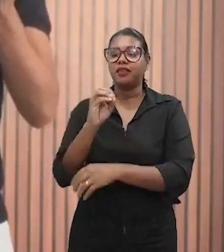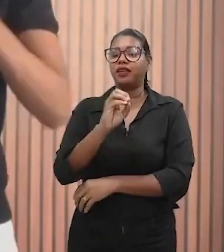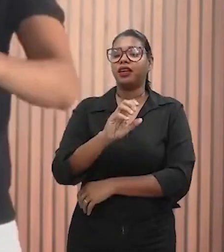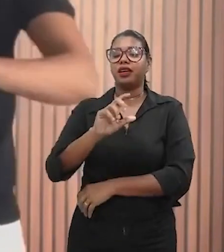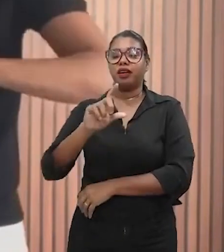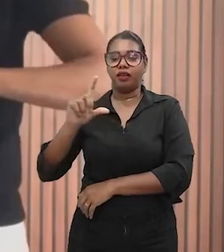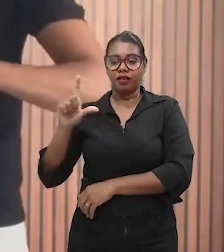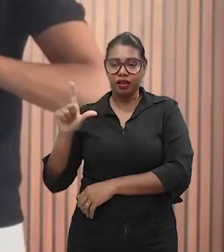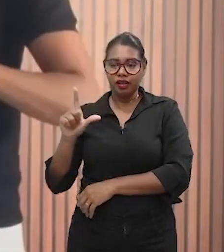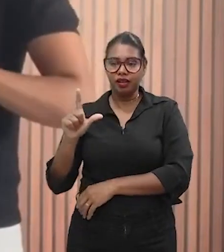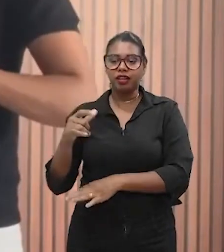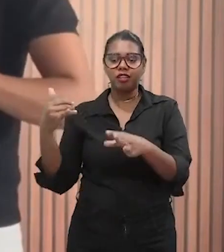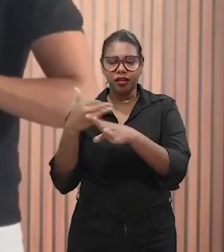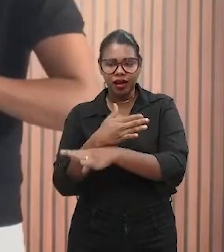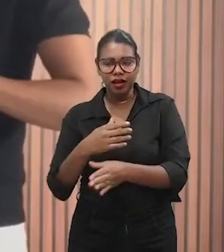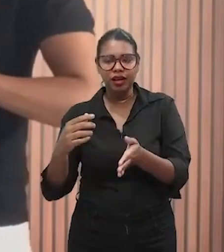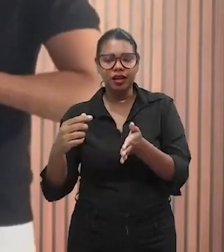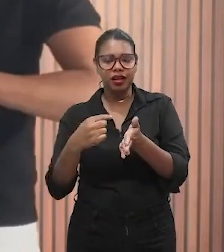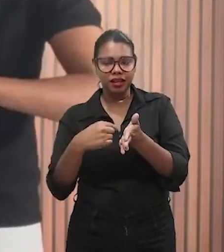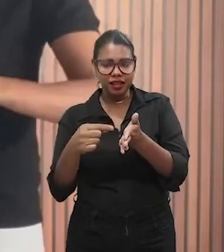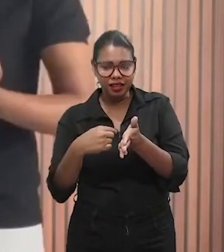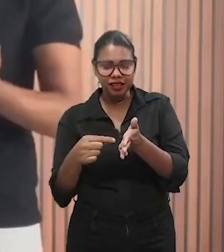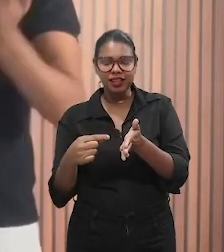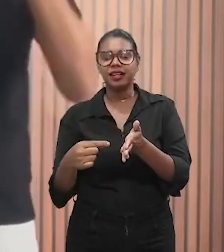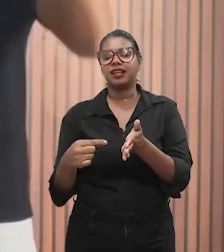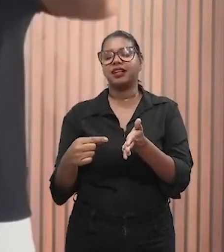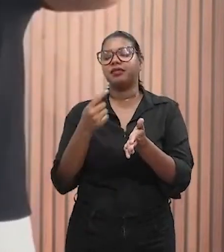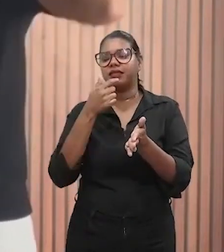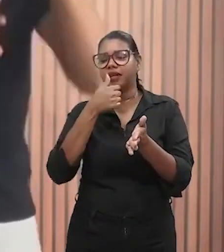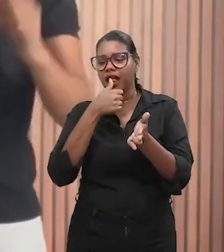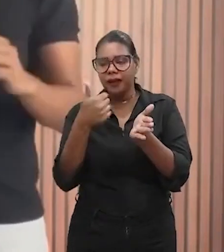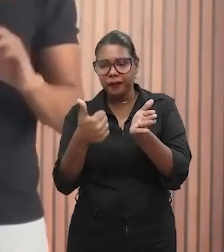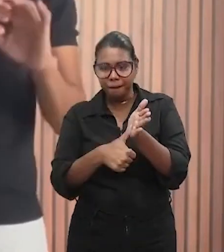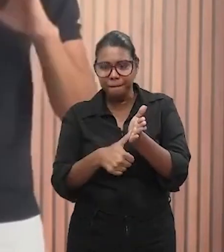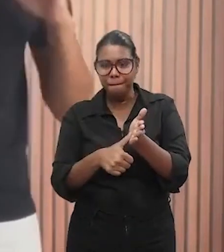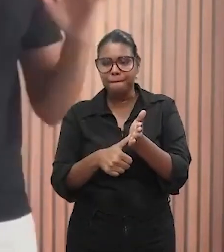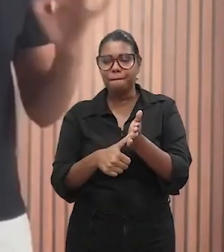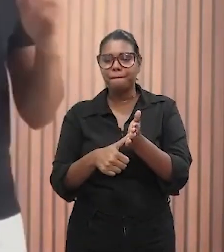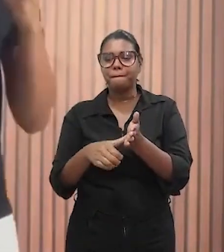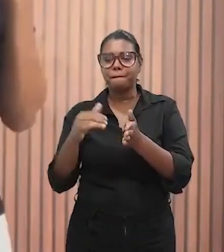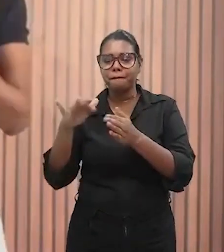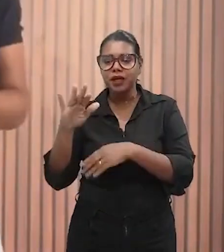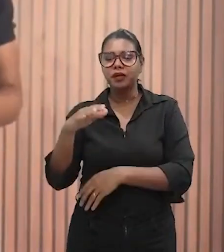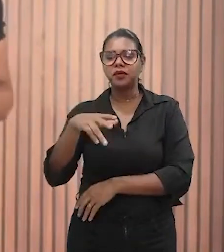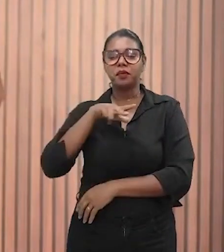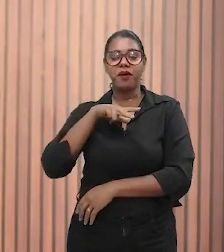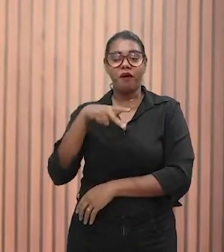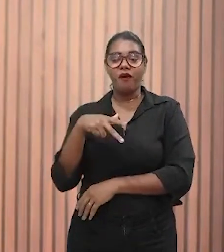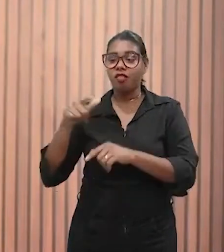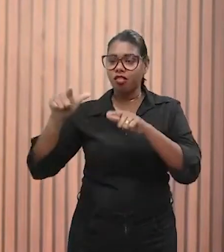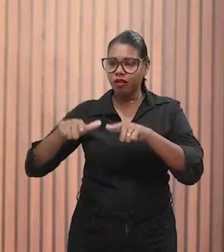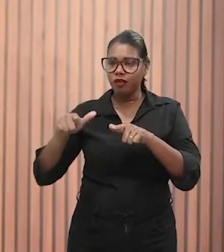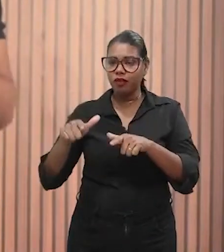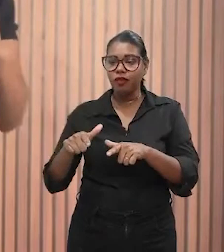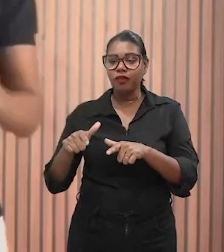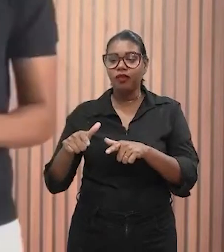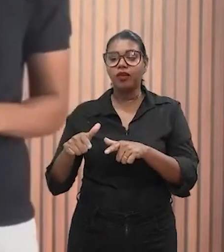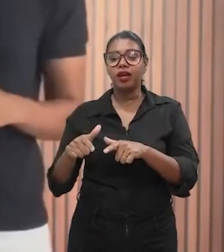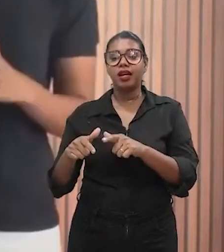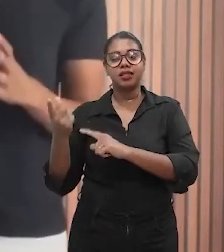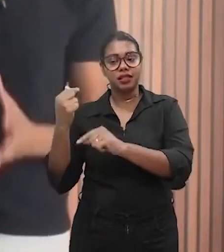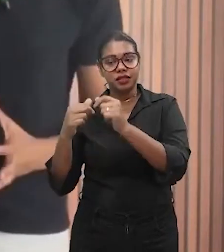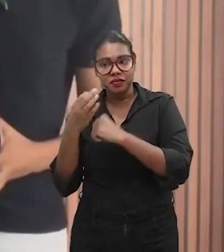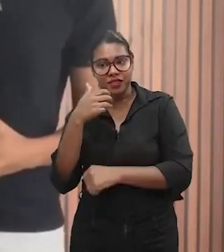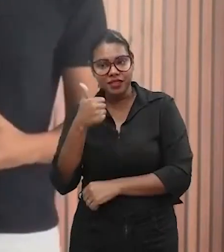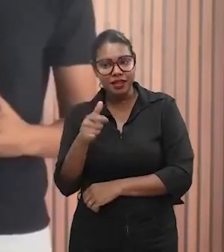à categoria de vila. Mandou uma cartinha lá para Portugal dizendo, rapaz, tem um lugar aqui que se a gente investir o negócio vai ser bom. Porque